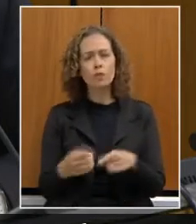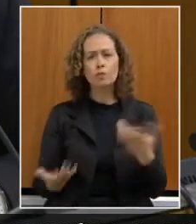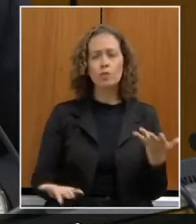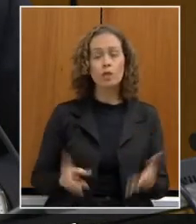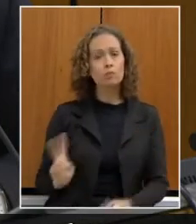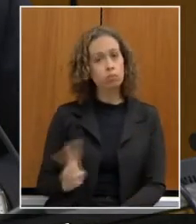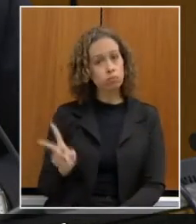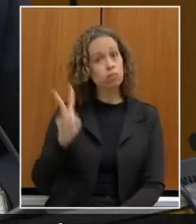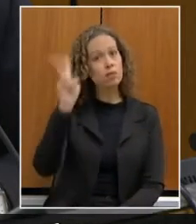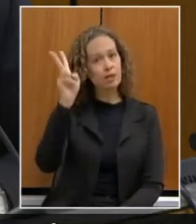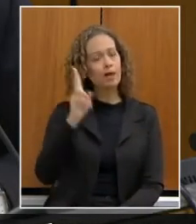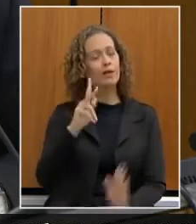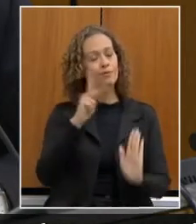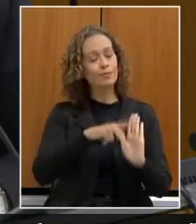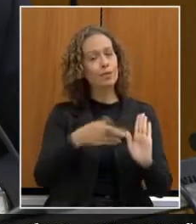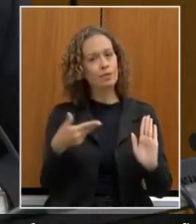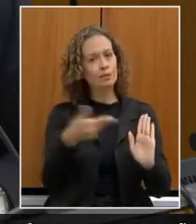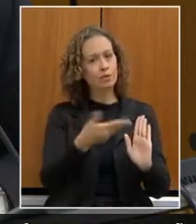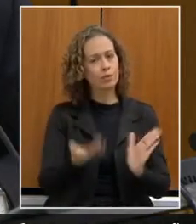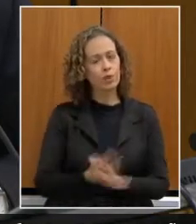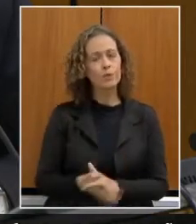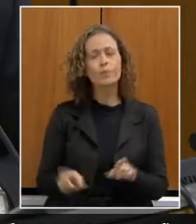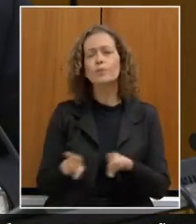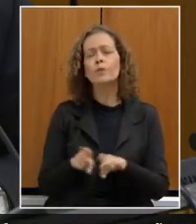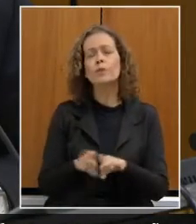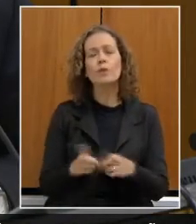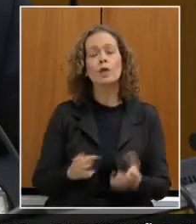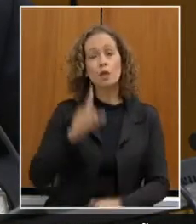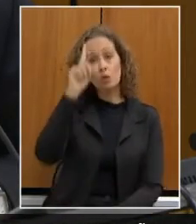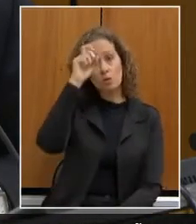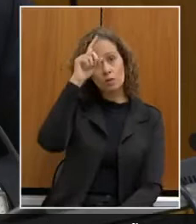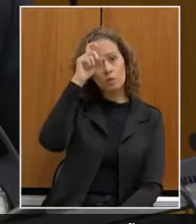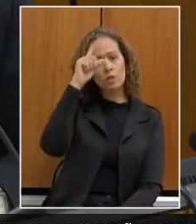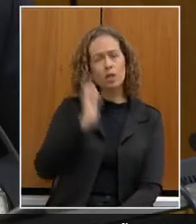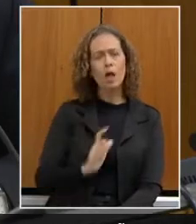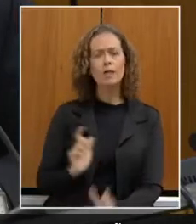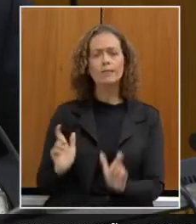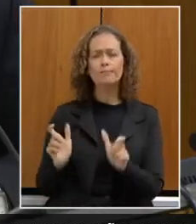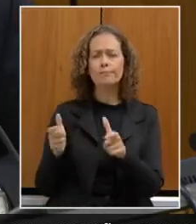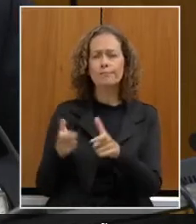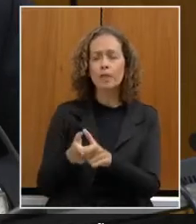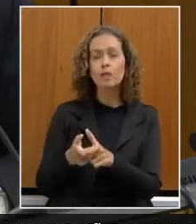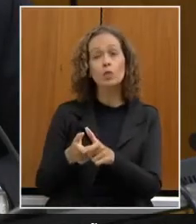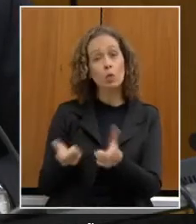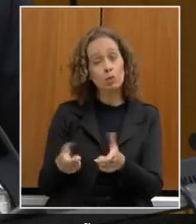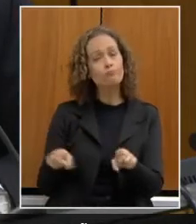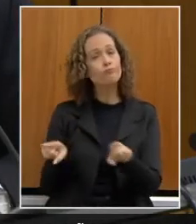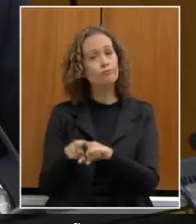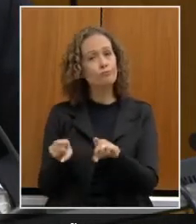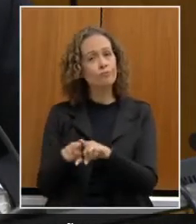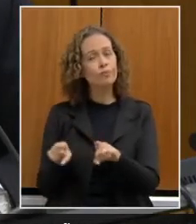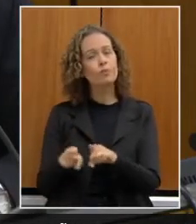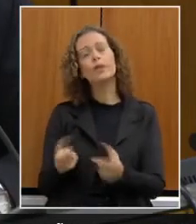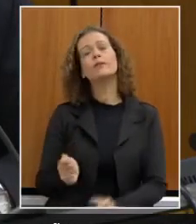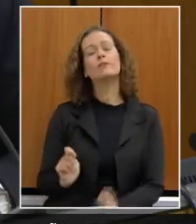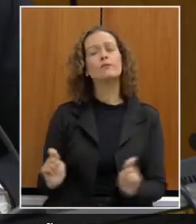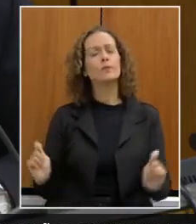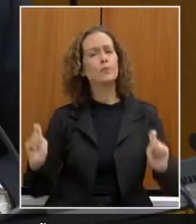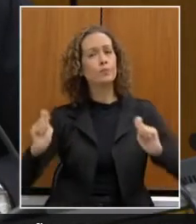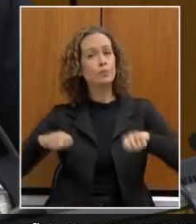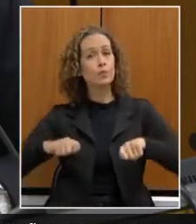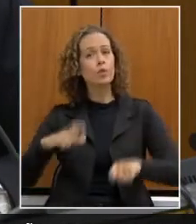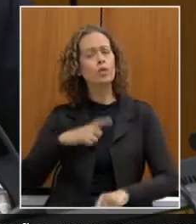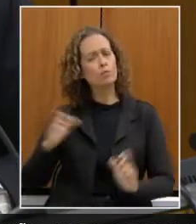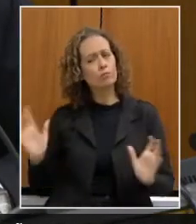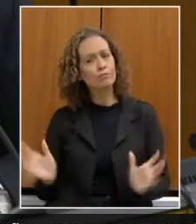valorizados com esse projeto. Além dos hospitais plataforma que são os de pequeno porte aqueles hospitais menores que eles vão poder ter